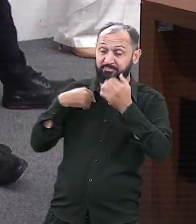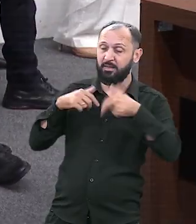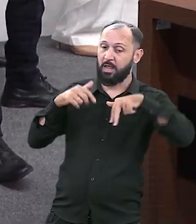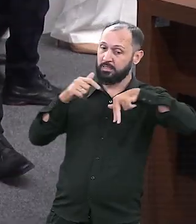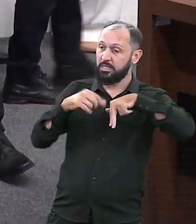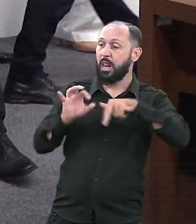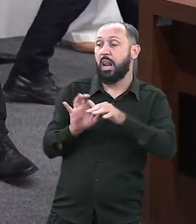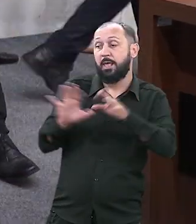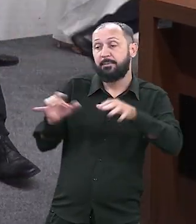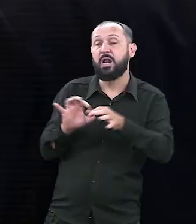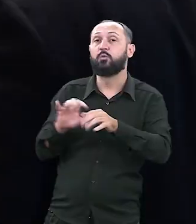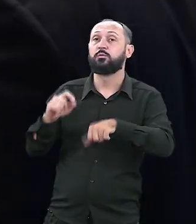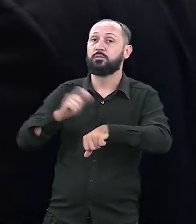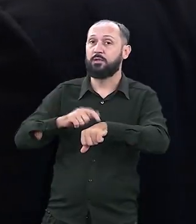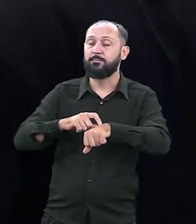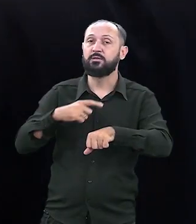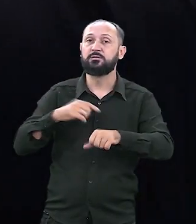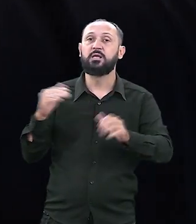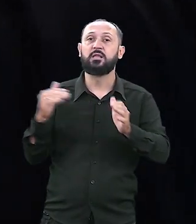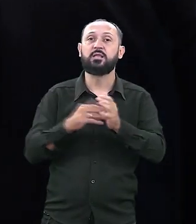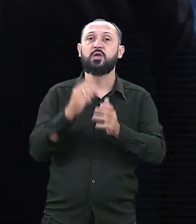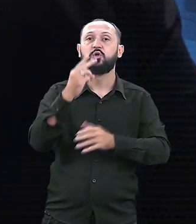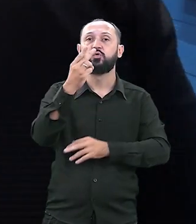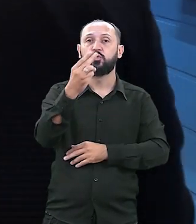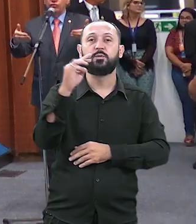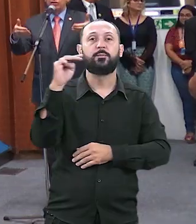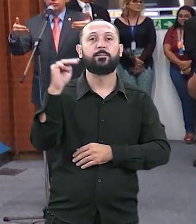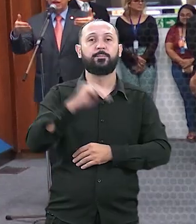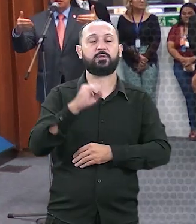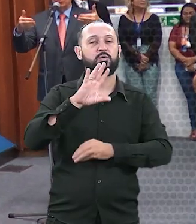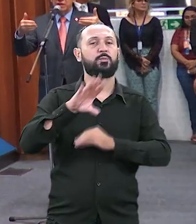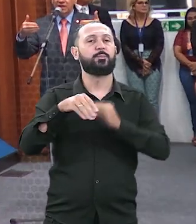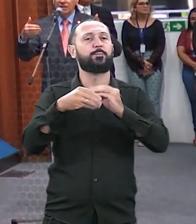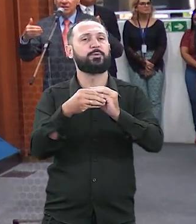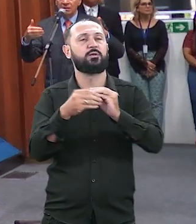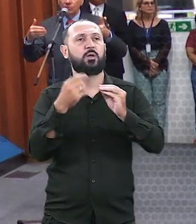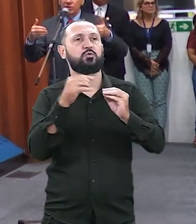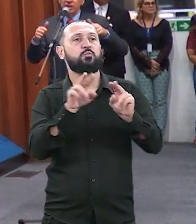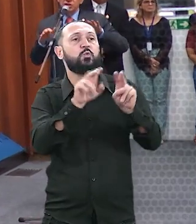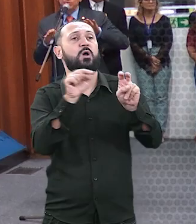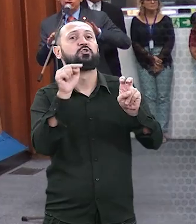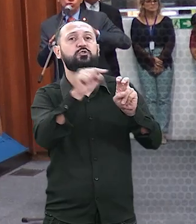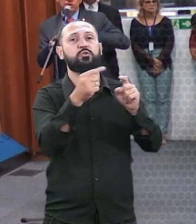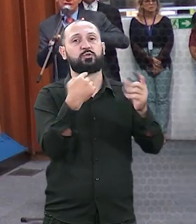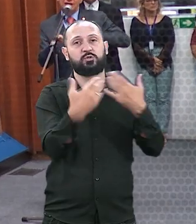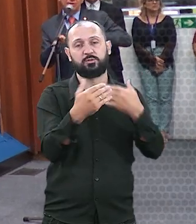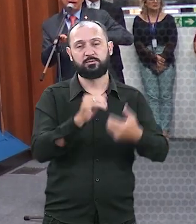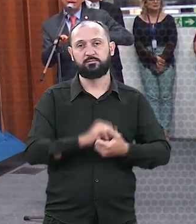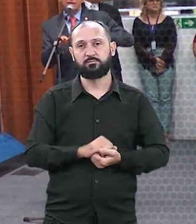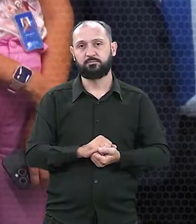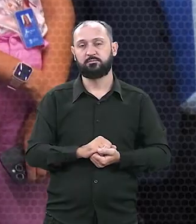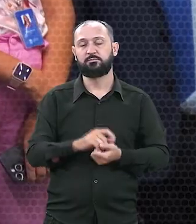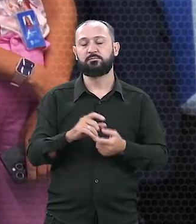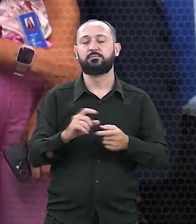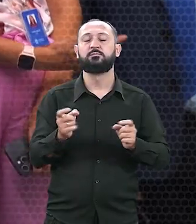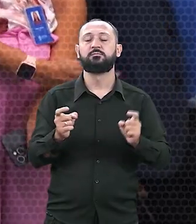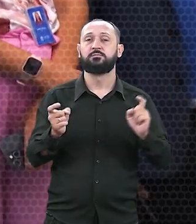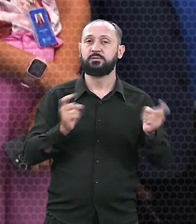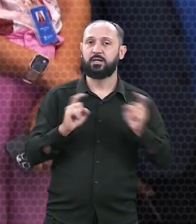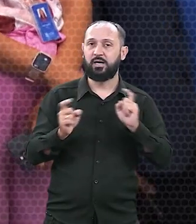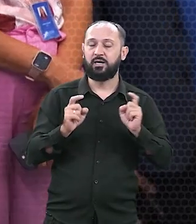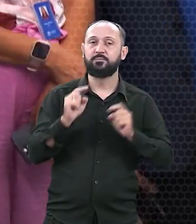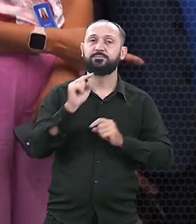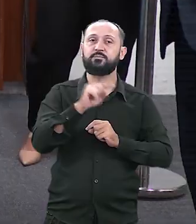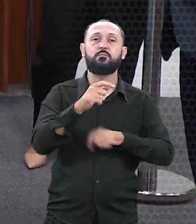parlamentar autorizado pelo orador a participar do debate tem até 2 minutos para suas considerações sobre o assunto em discussão. O